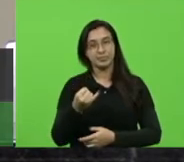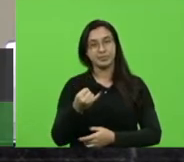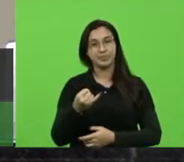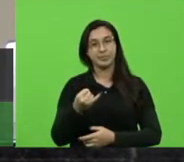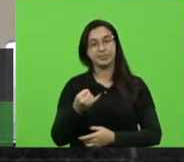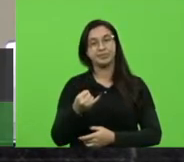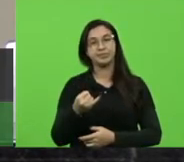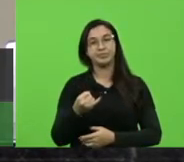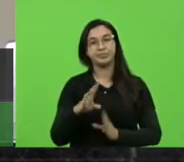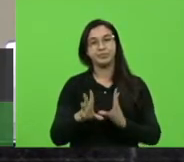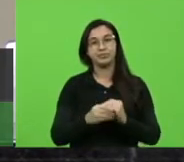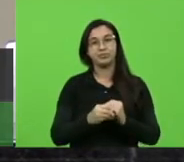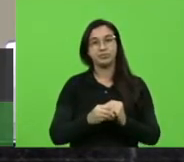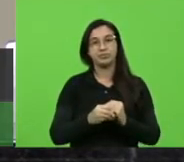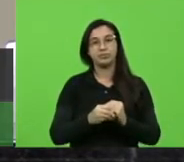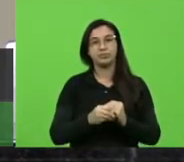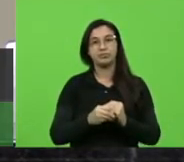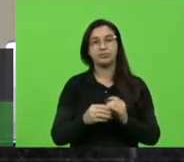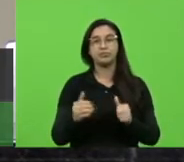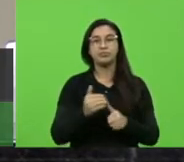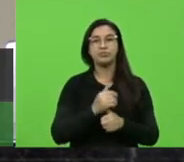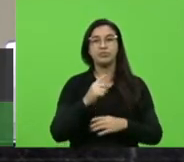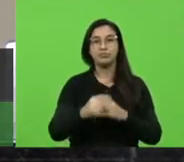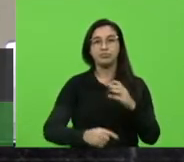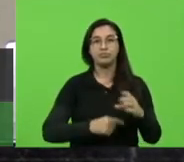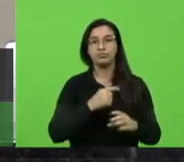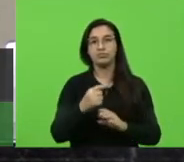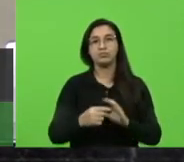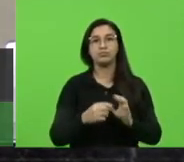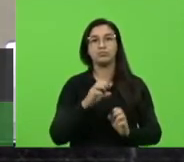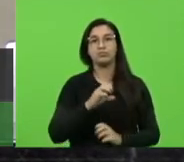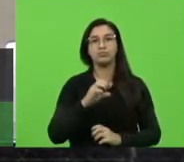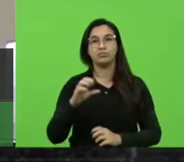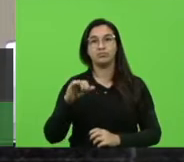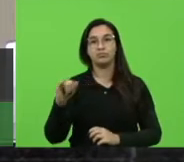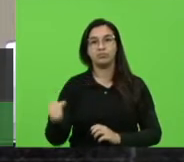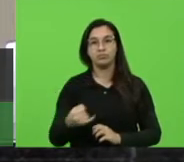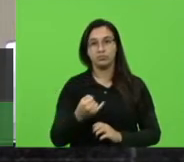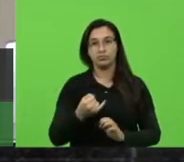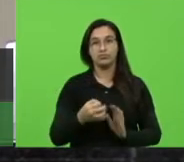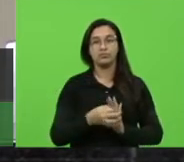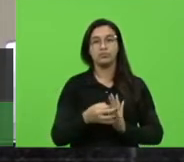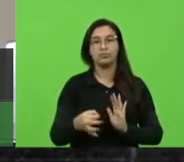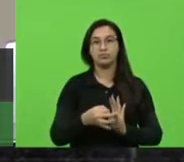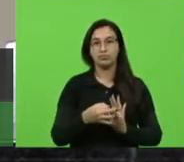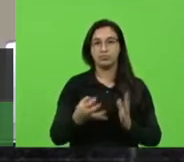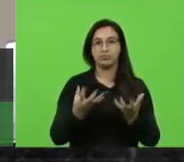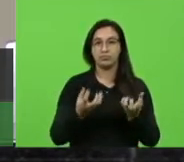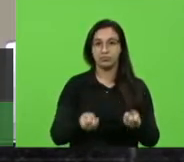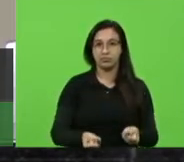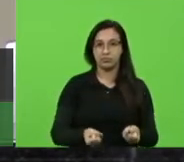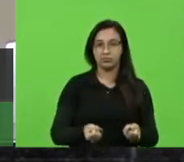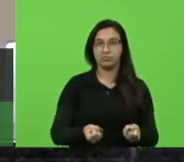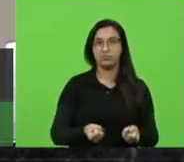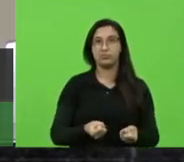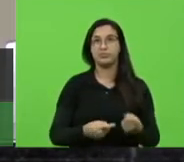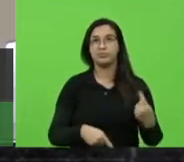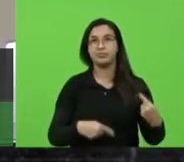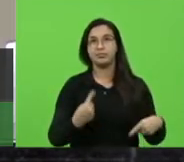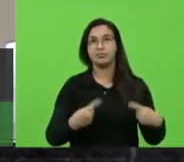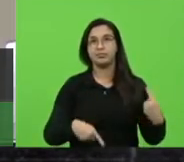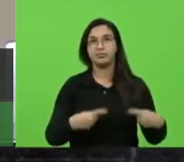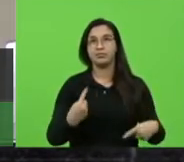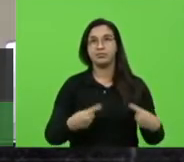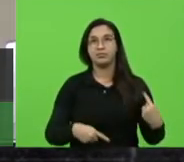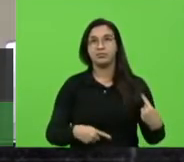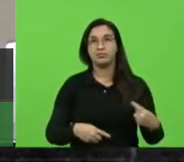emenda substitutiva global e pareceres favoráveis das comissões de Constituição e Justiça e Comissão de Saúde. Em discussão.